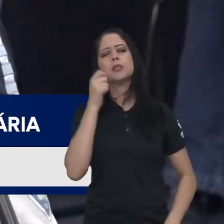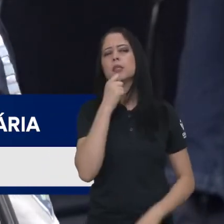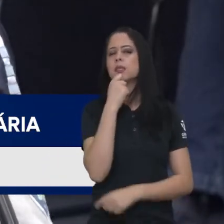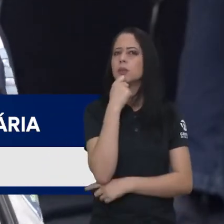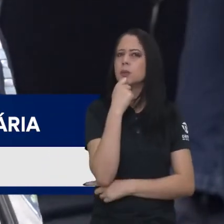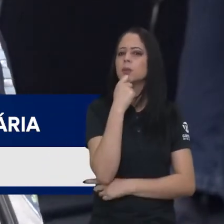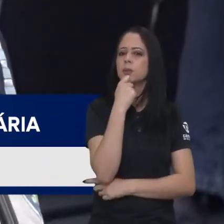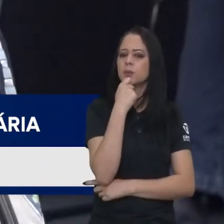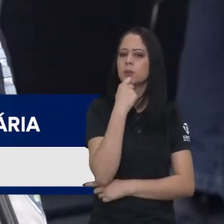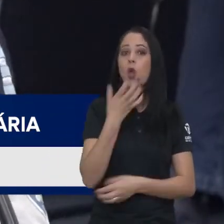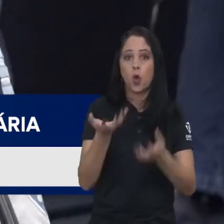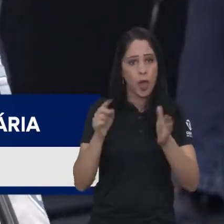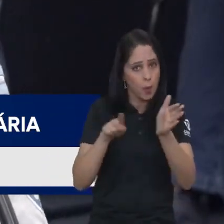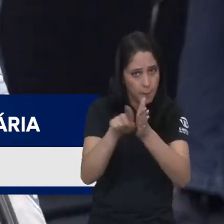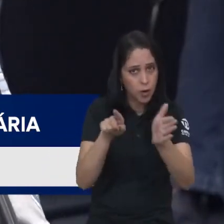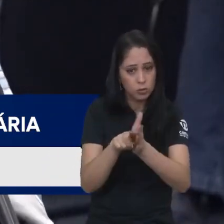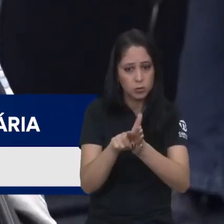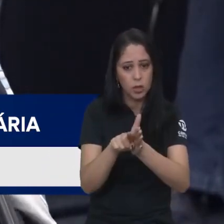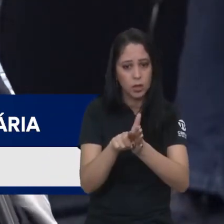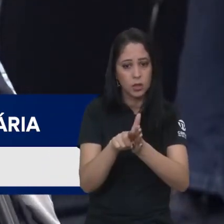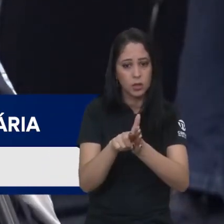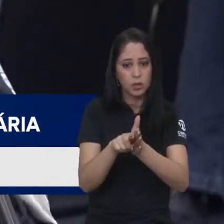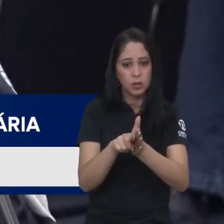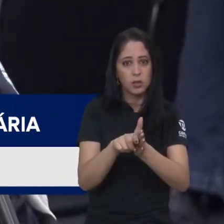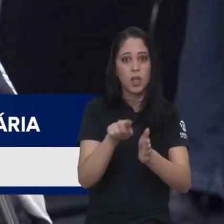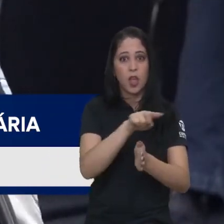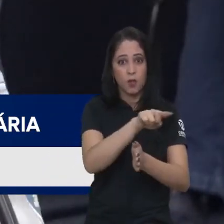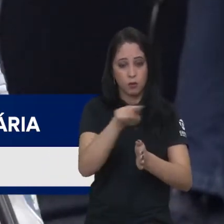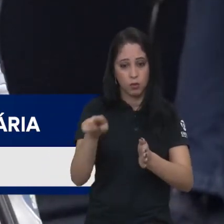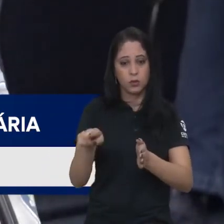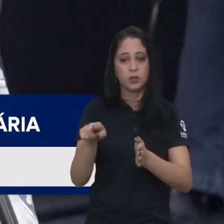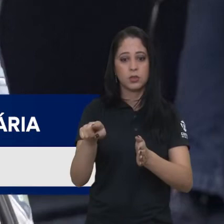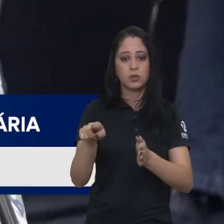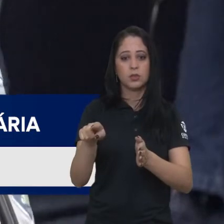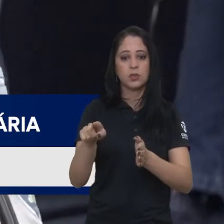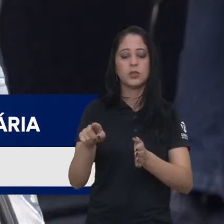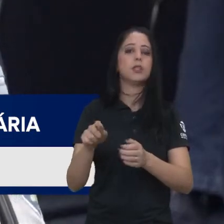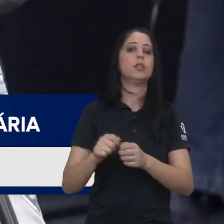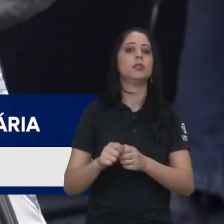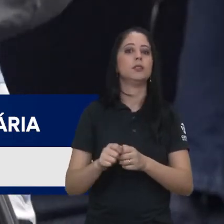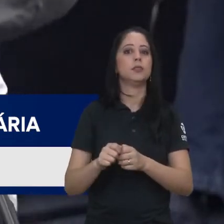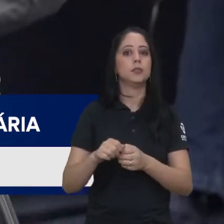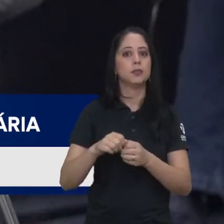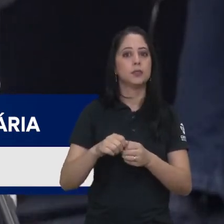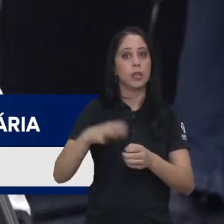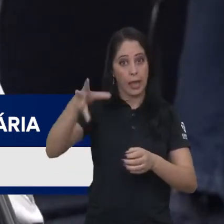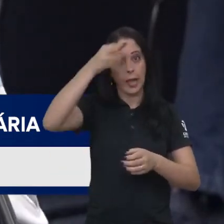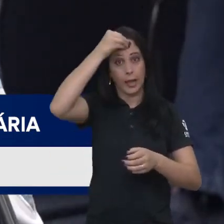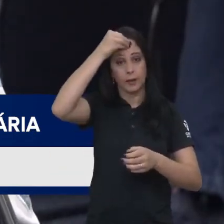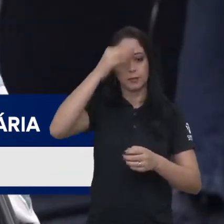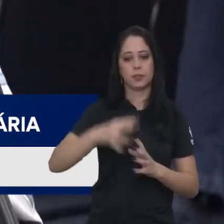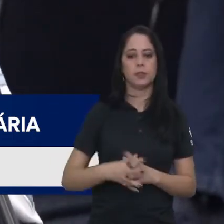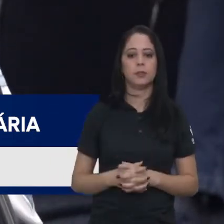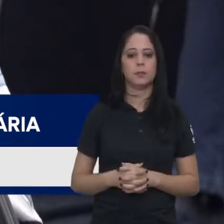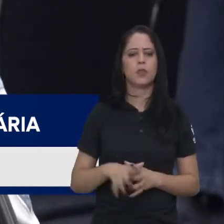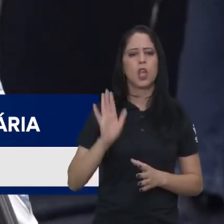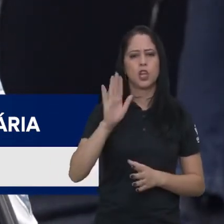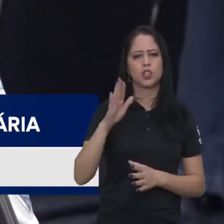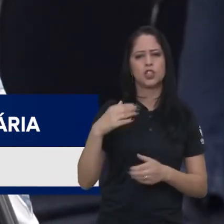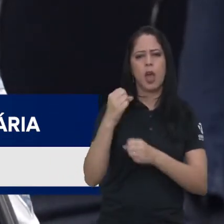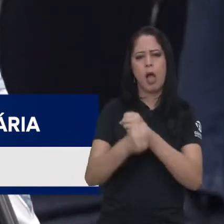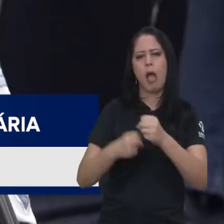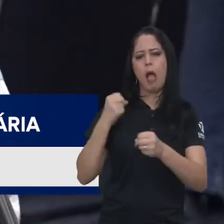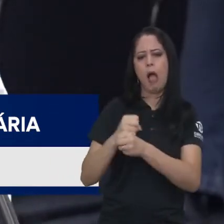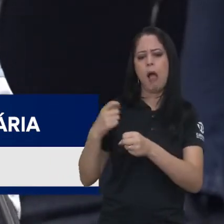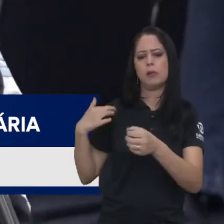Banhado, eu vou fazer pergunta para vocês, inclusive eu gostaria que vocês colocassem em caixa alta esse meu pedido. Faz alguns